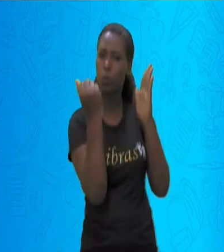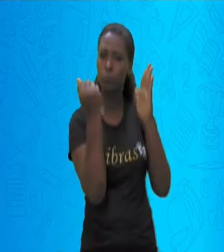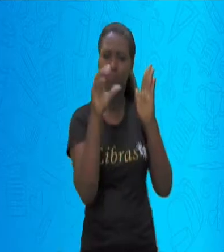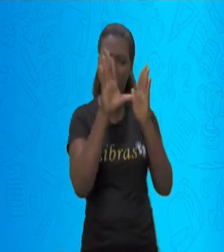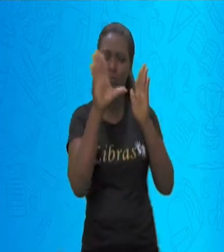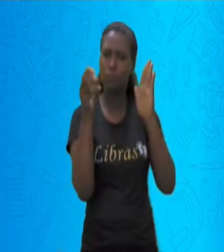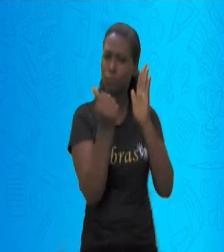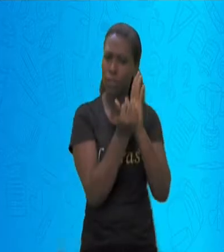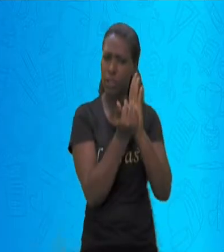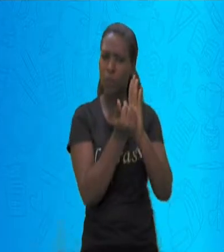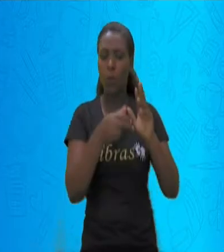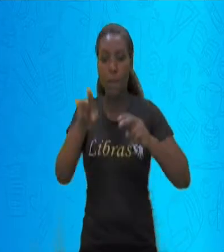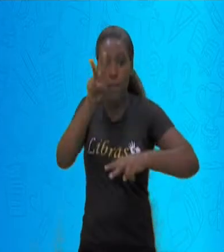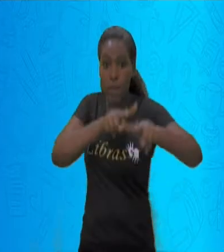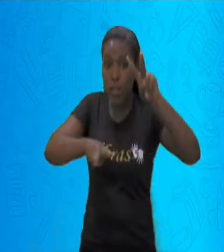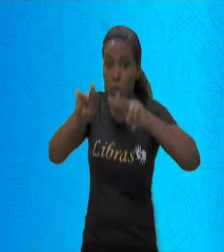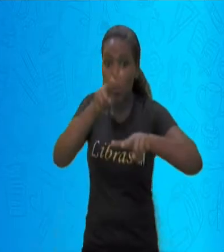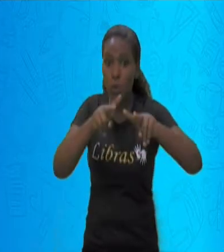símbolo visual